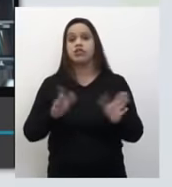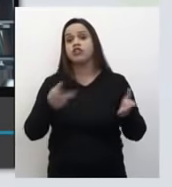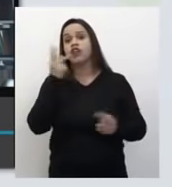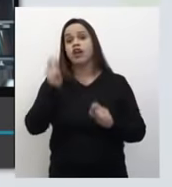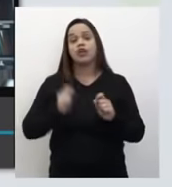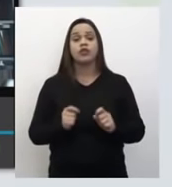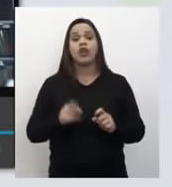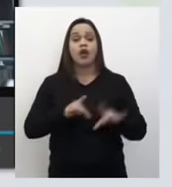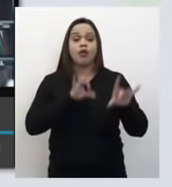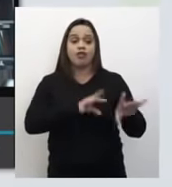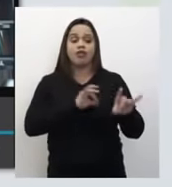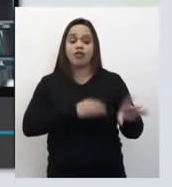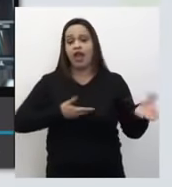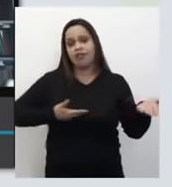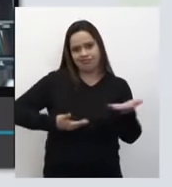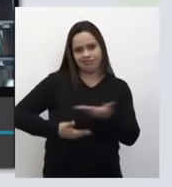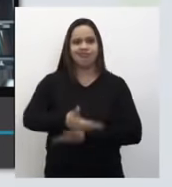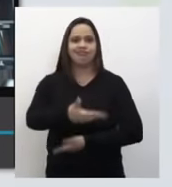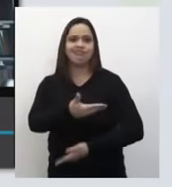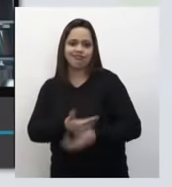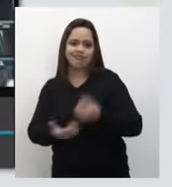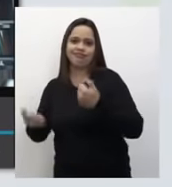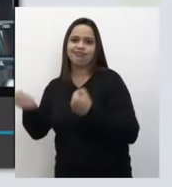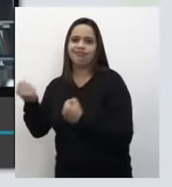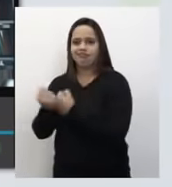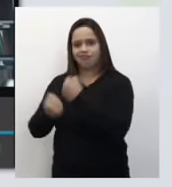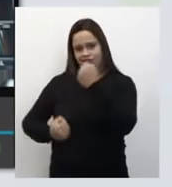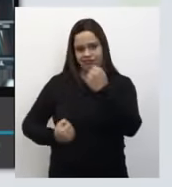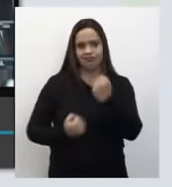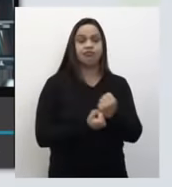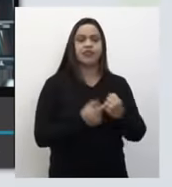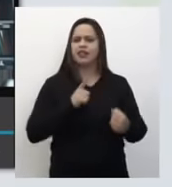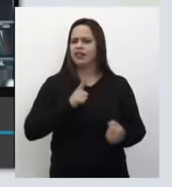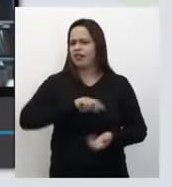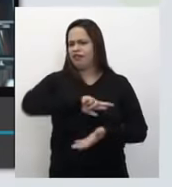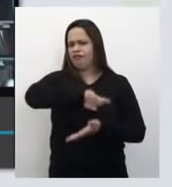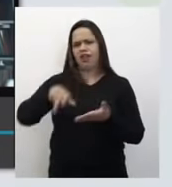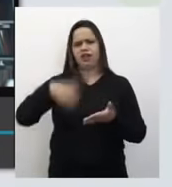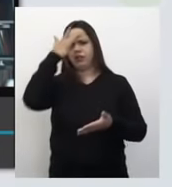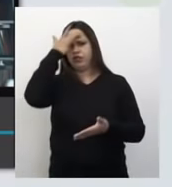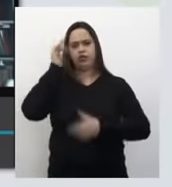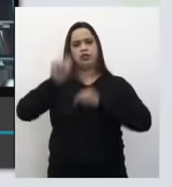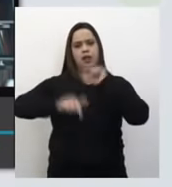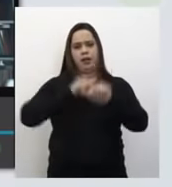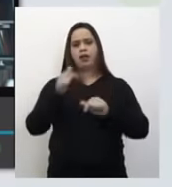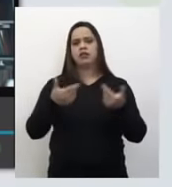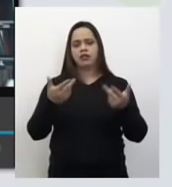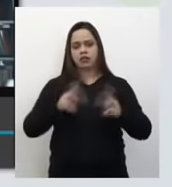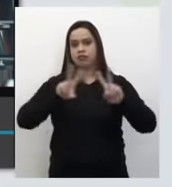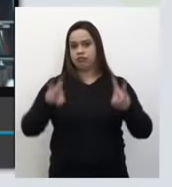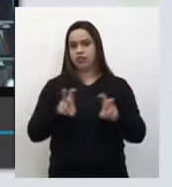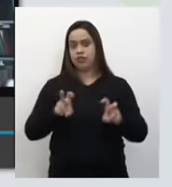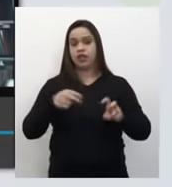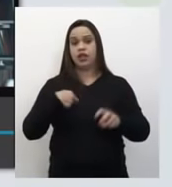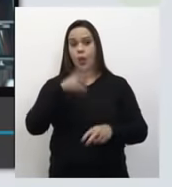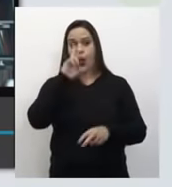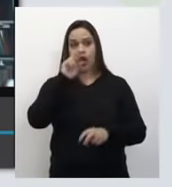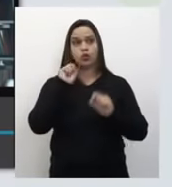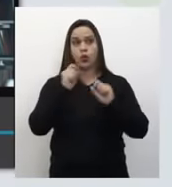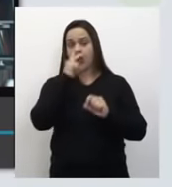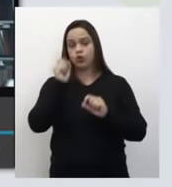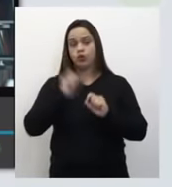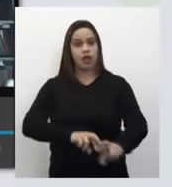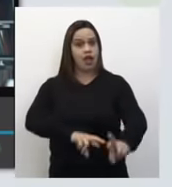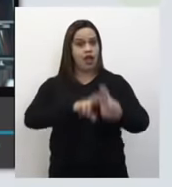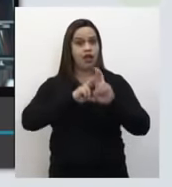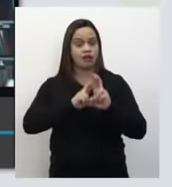técnicas colaborativas. Né? E aí tem um monte de gente trabalhando com isso hoje. Eu acho que é a grande esperança para construir comunidades no